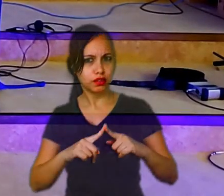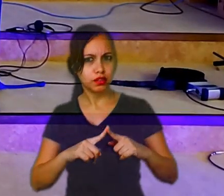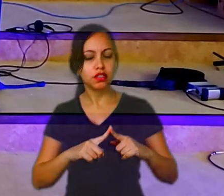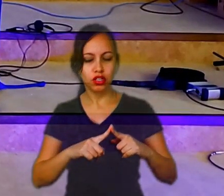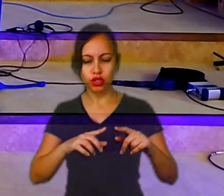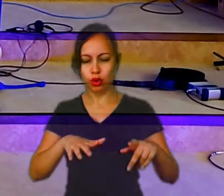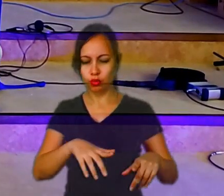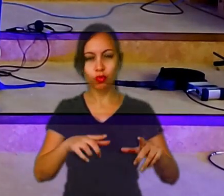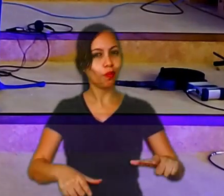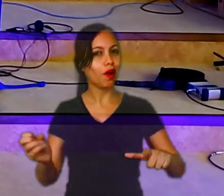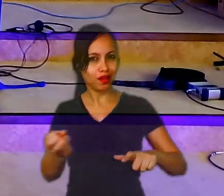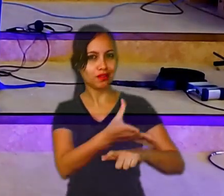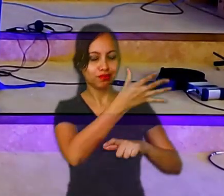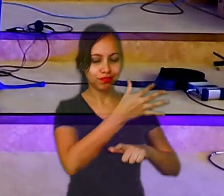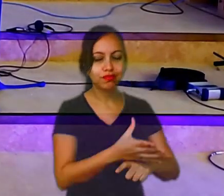pátio novo,